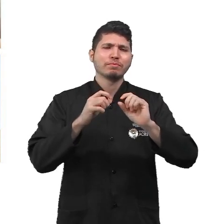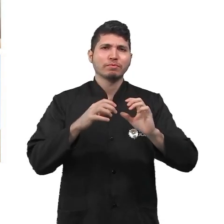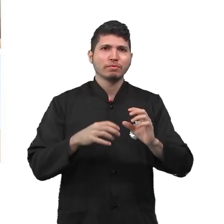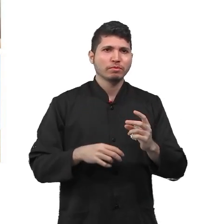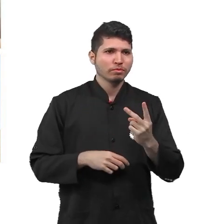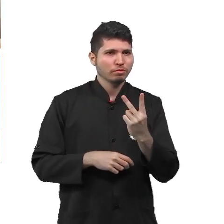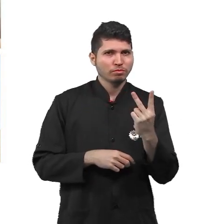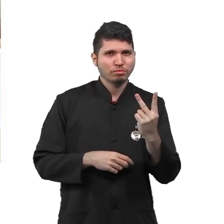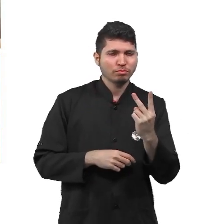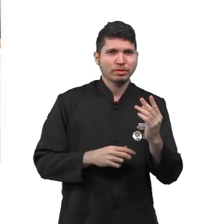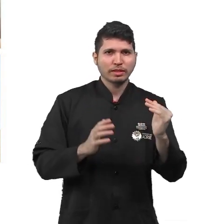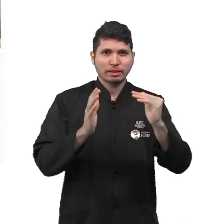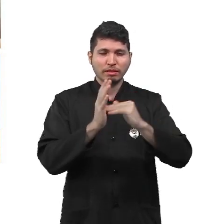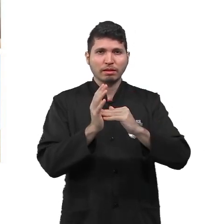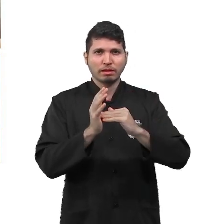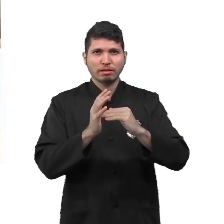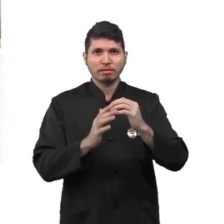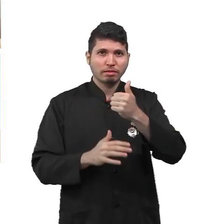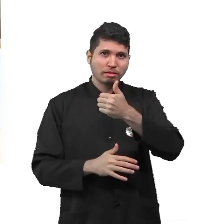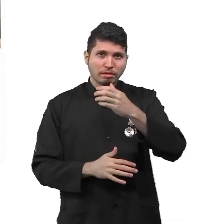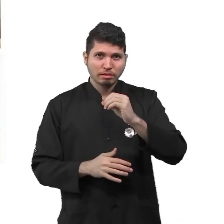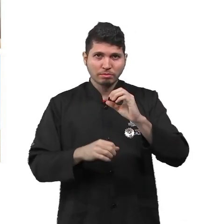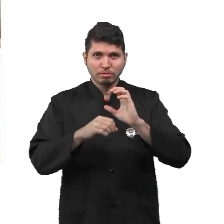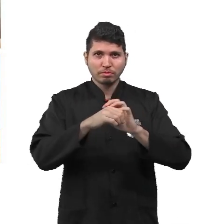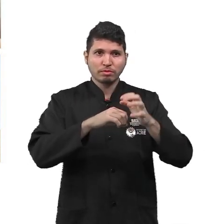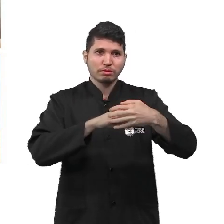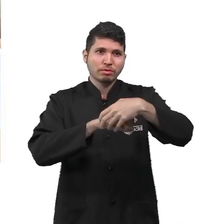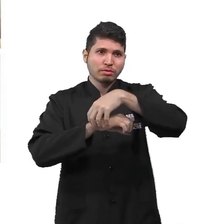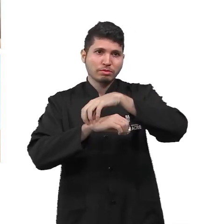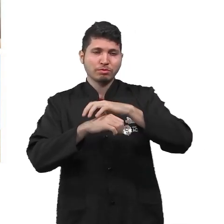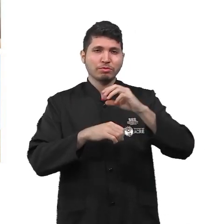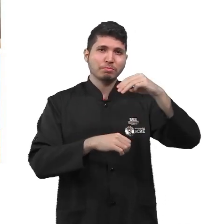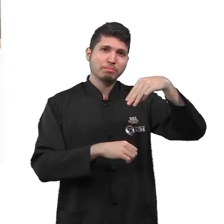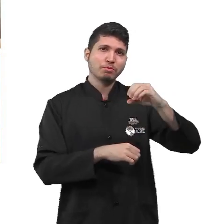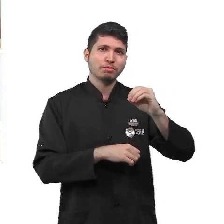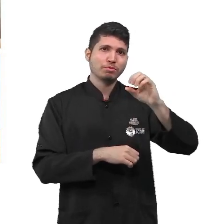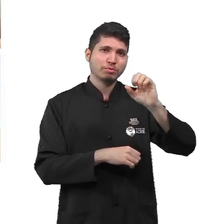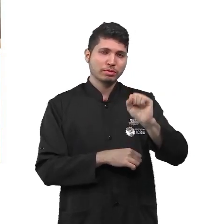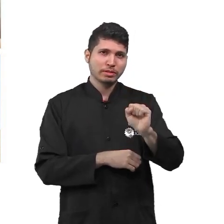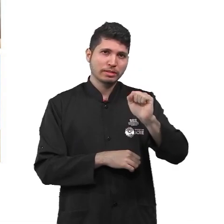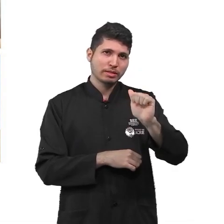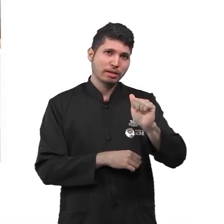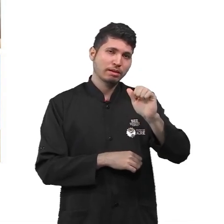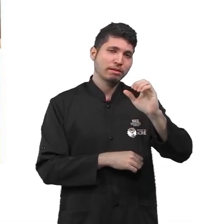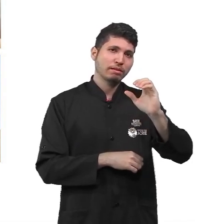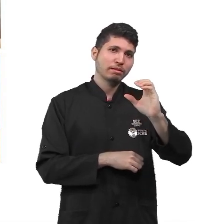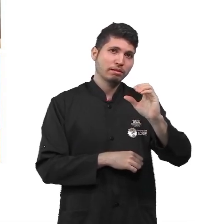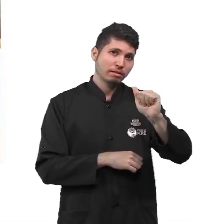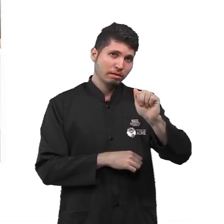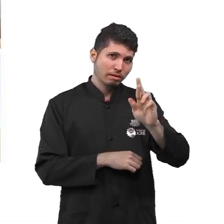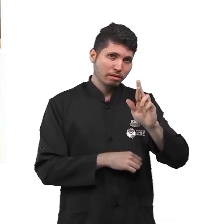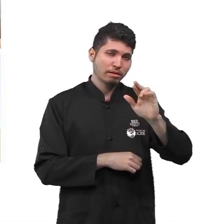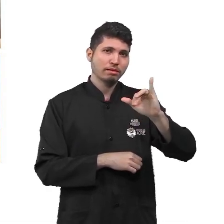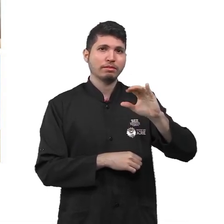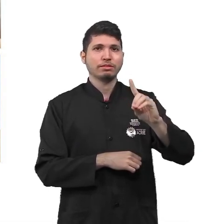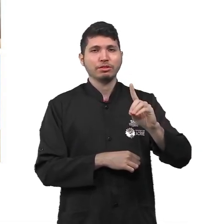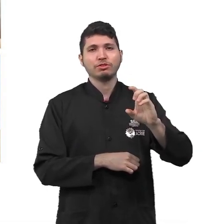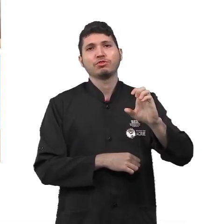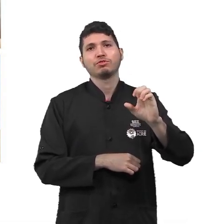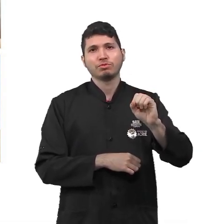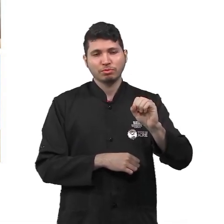a 10 moléculas de monossacarídeos. As principais, a gente tem aqui a sacarose, que é a união